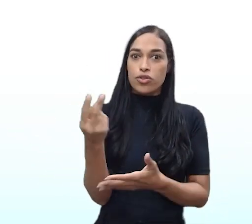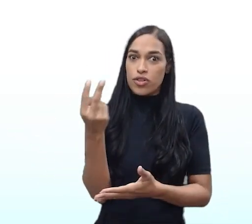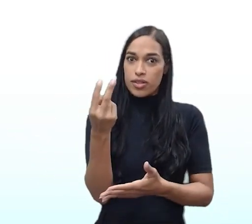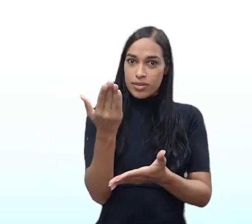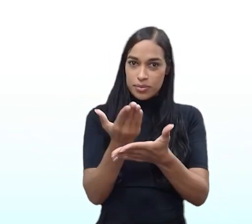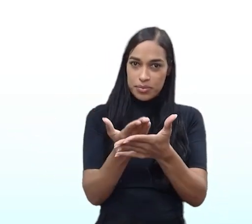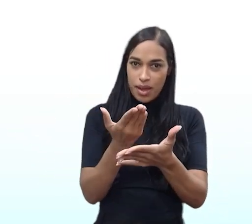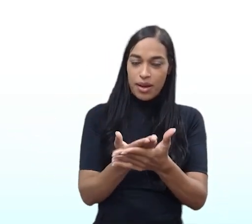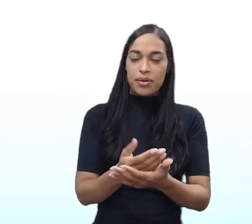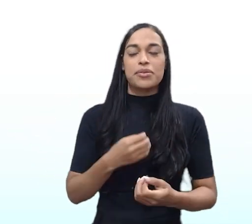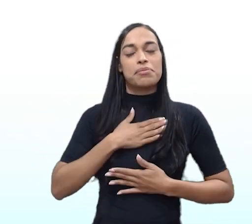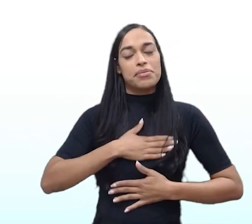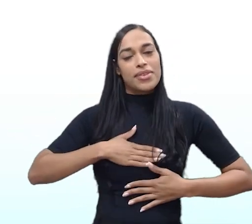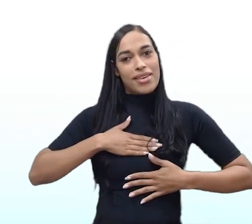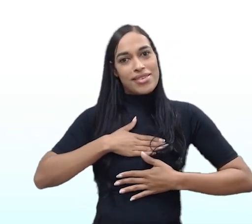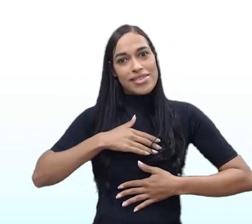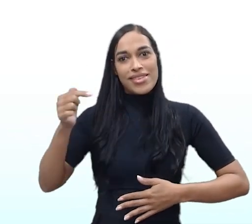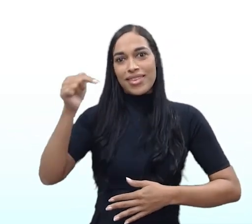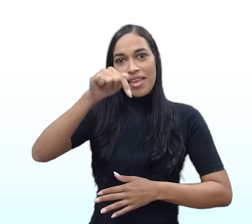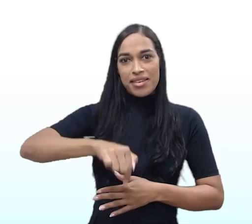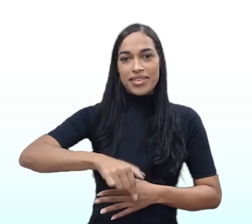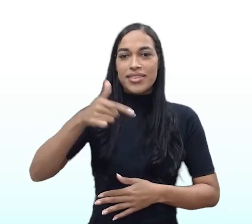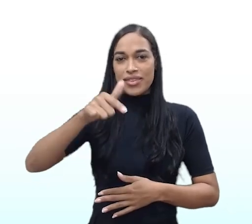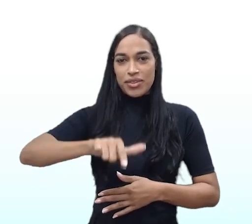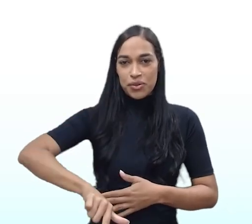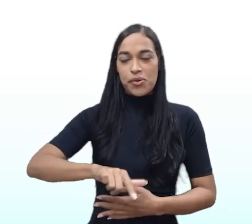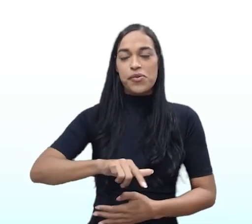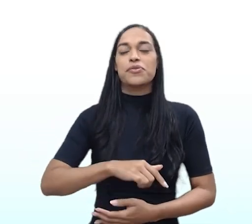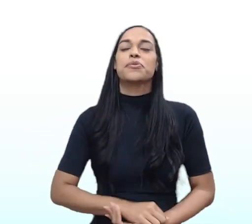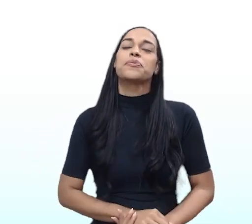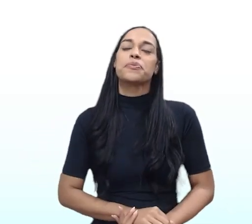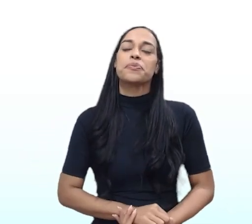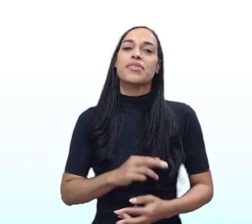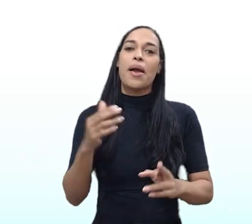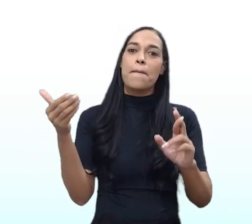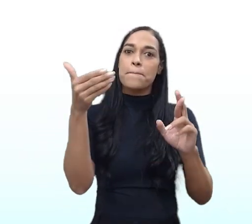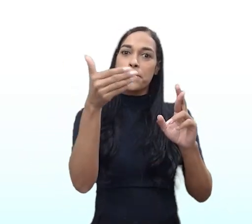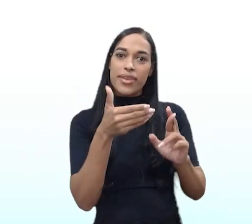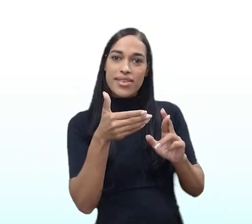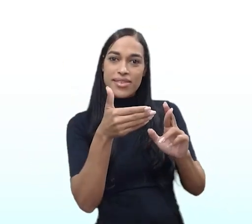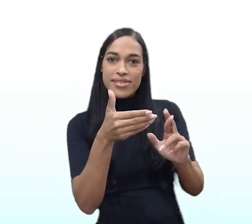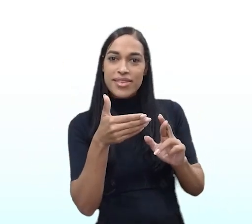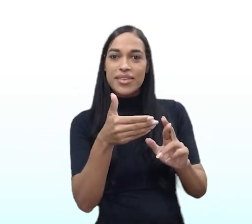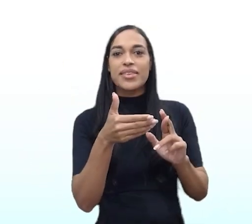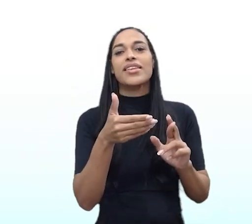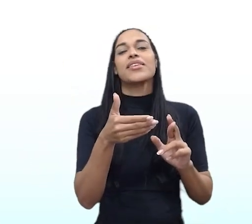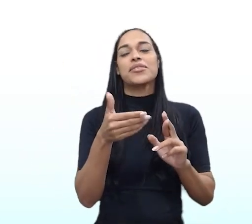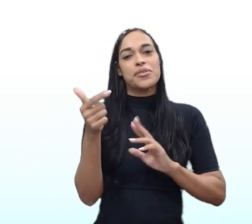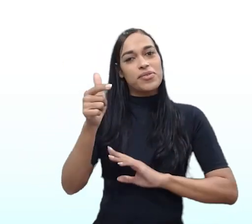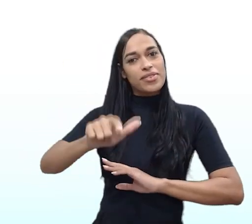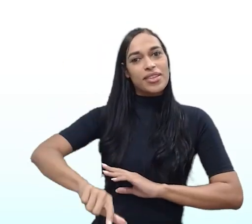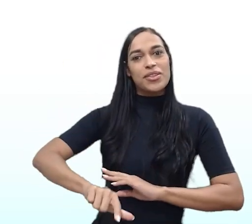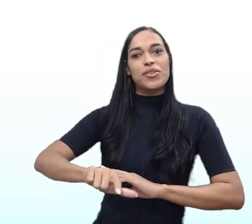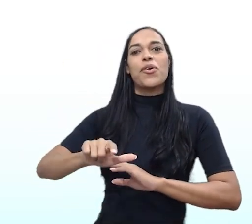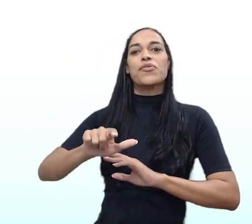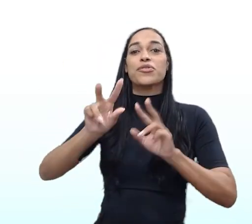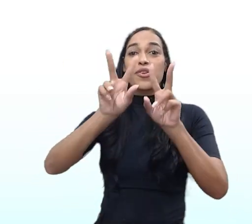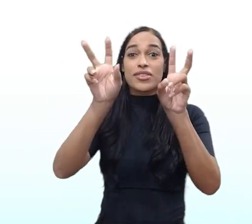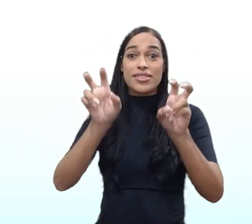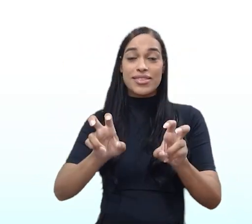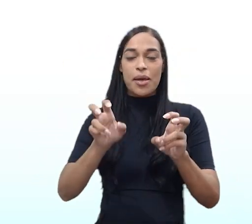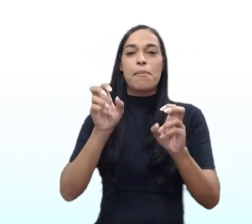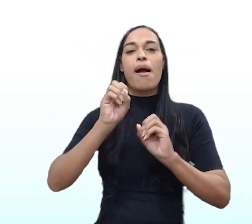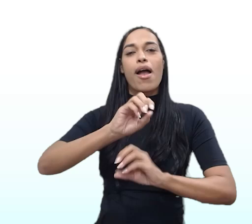tá bom? Muito prazer estar com vocês e poder estar aqui representando mais uma vez o nosso tema da